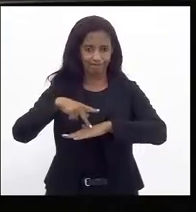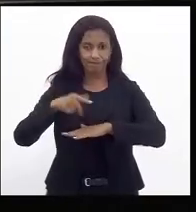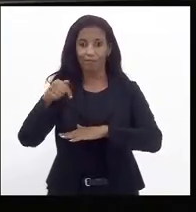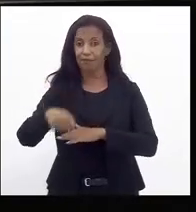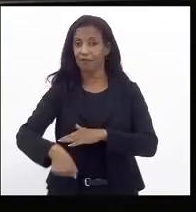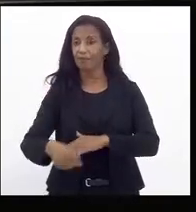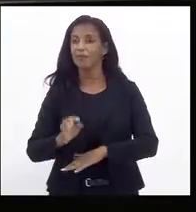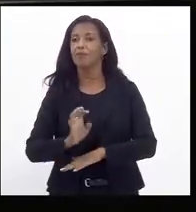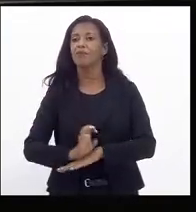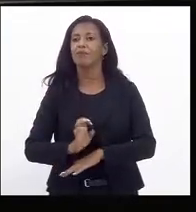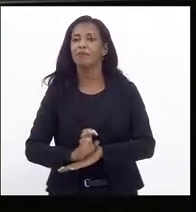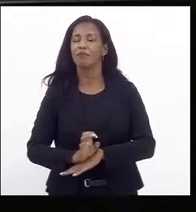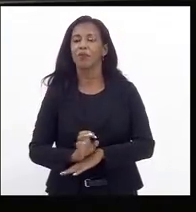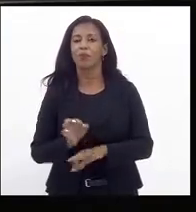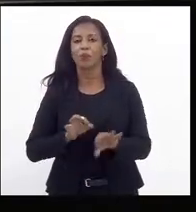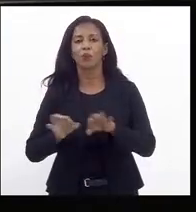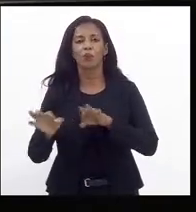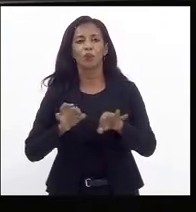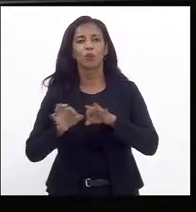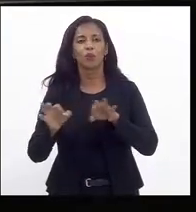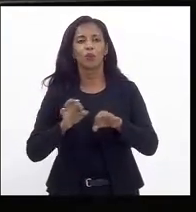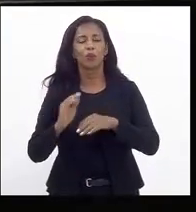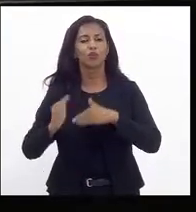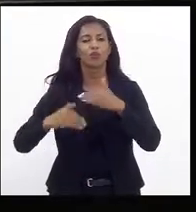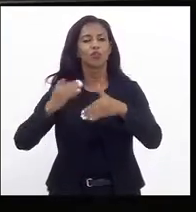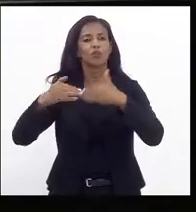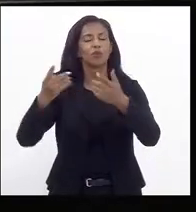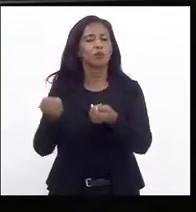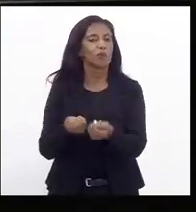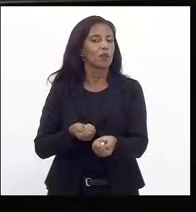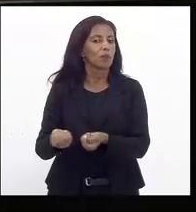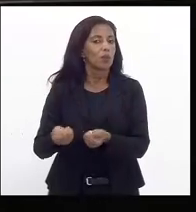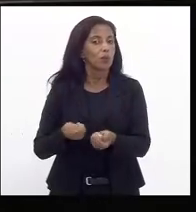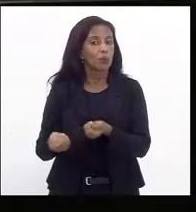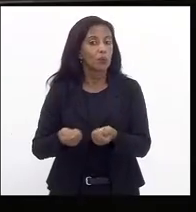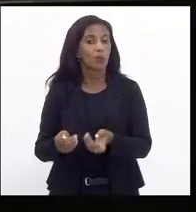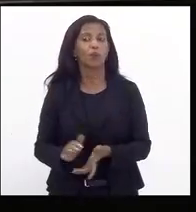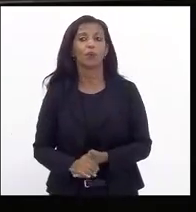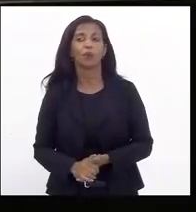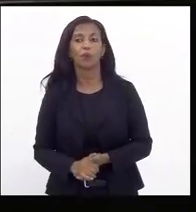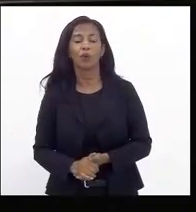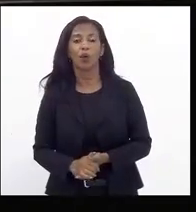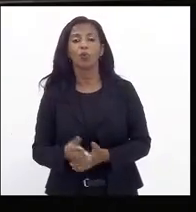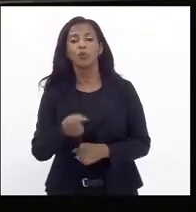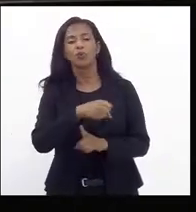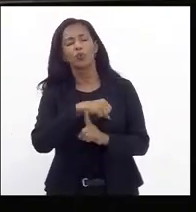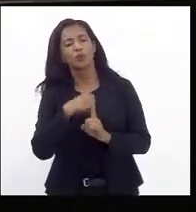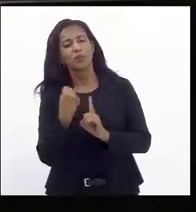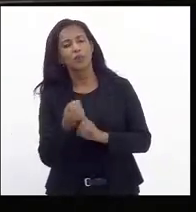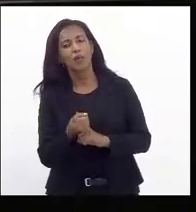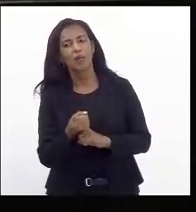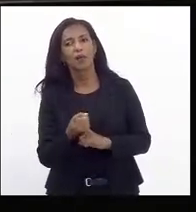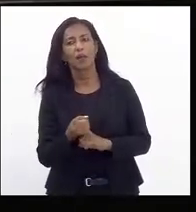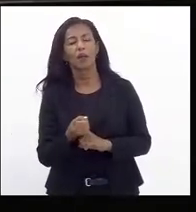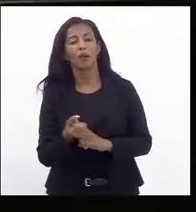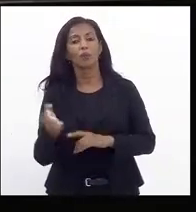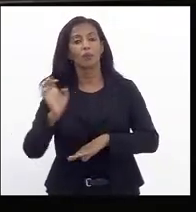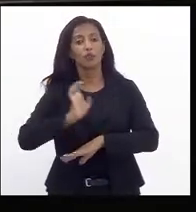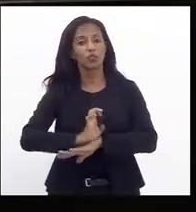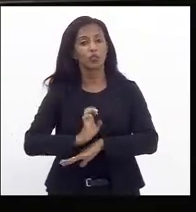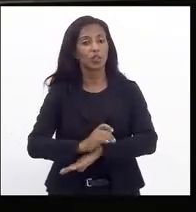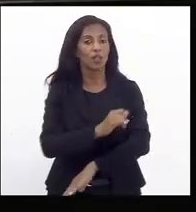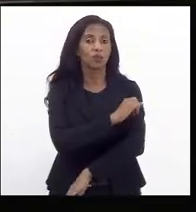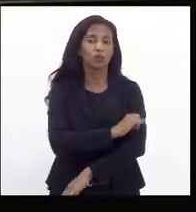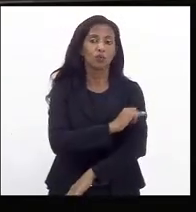aquilo estado um plano de desenvolvimento econômico e social para o